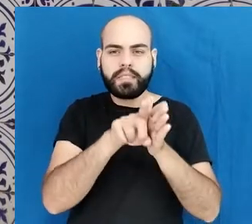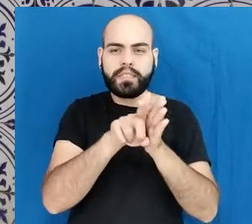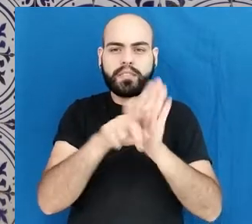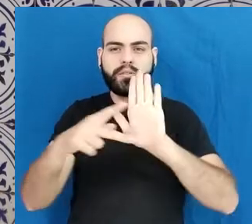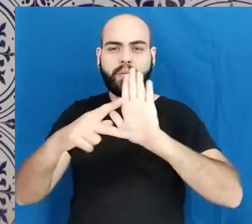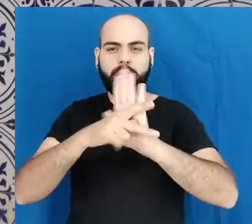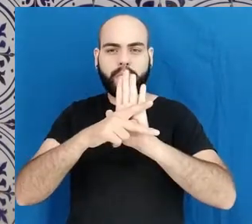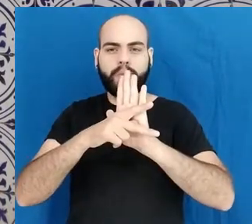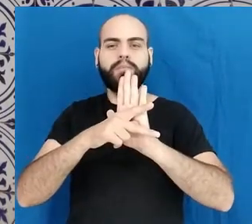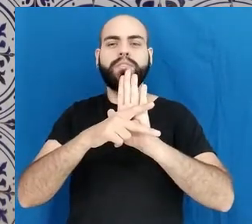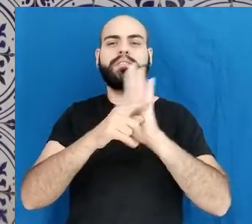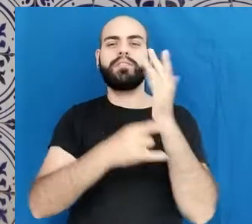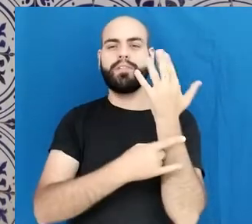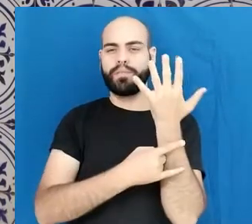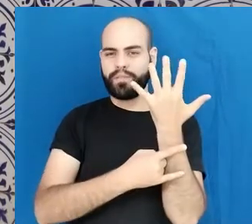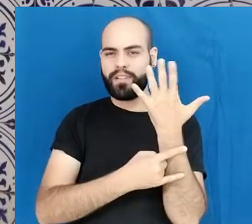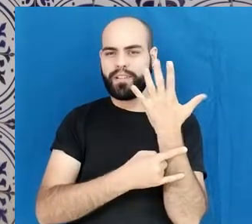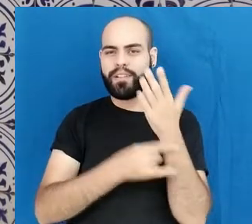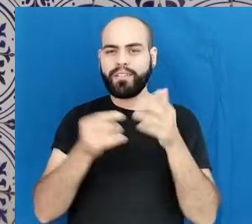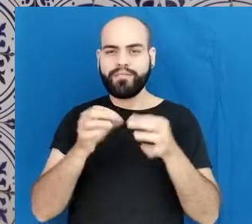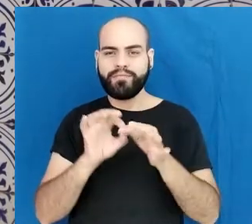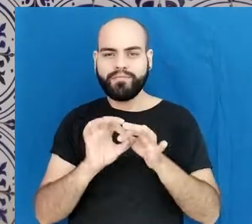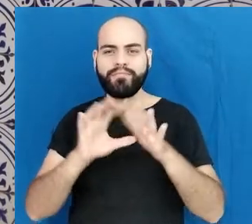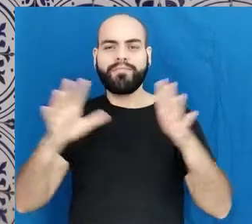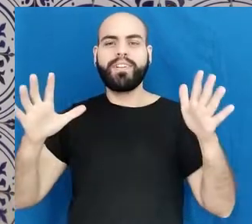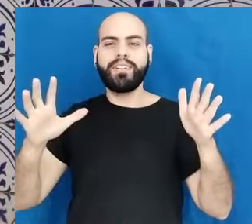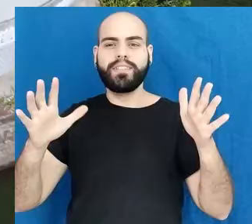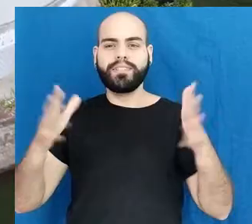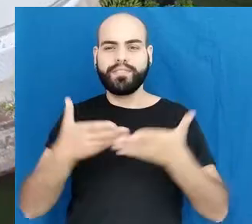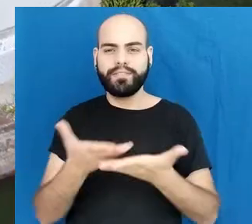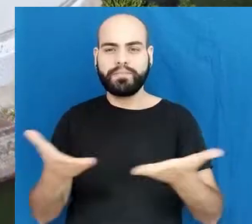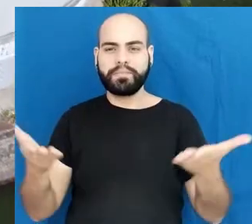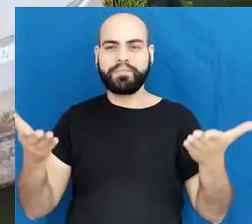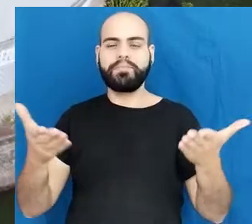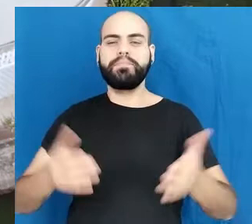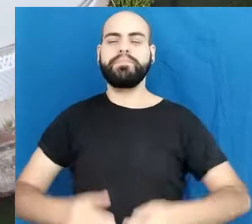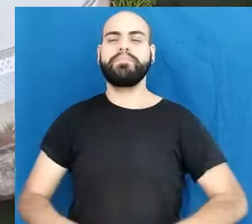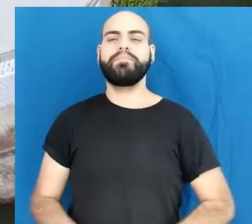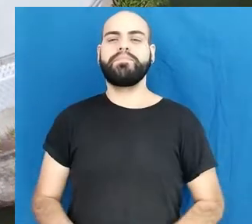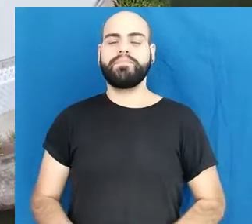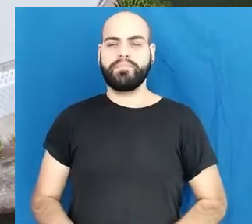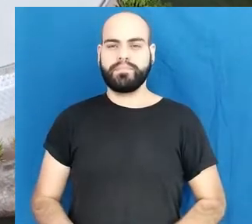da universidade, tornando-a acessível às pessoas.